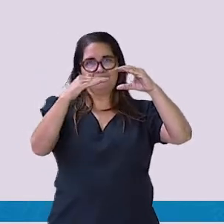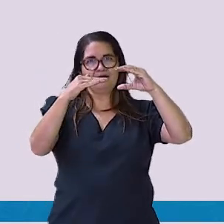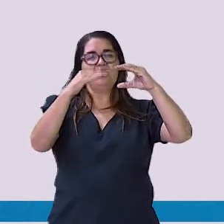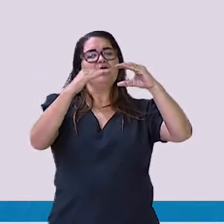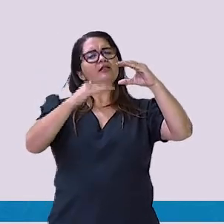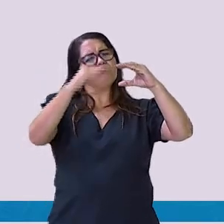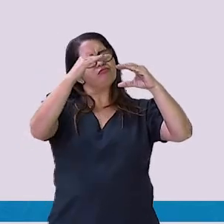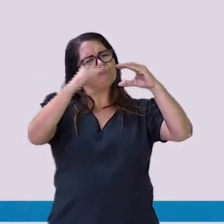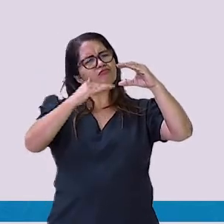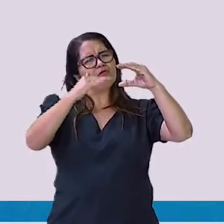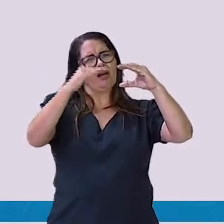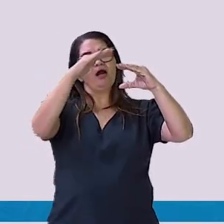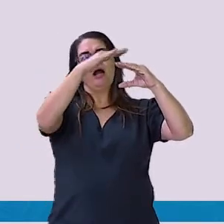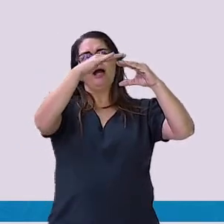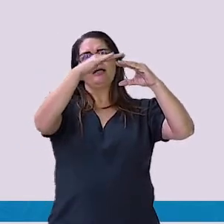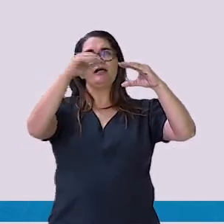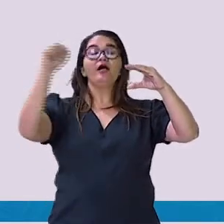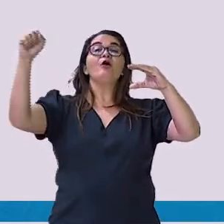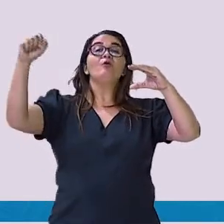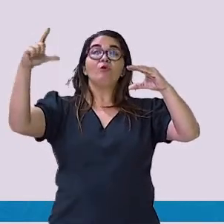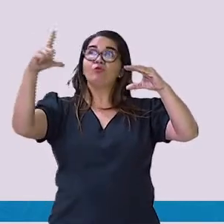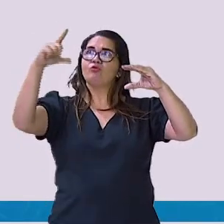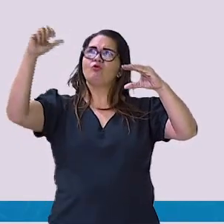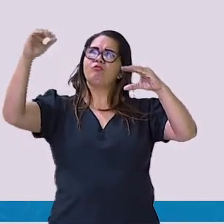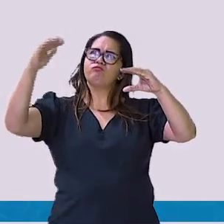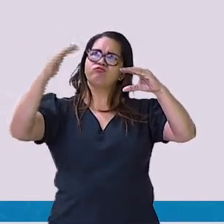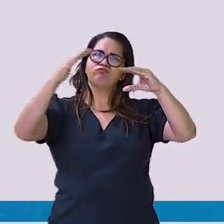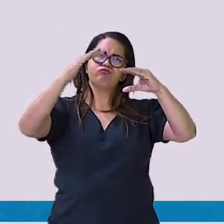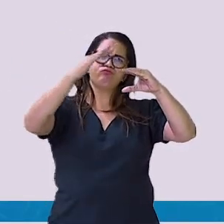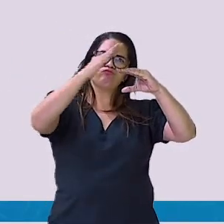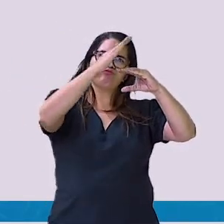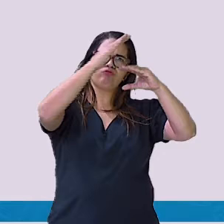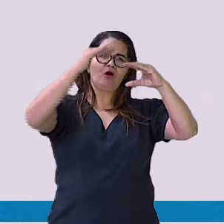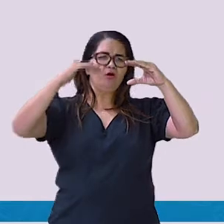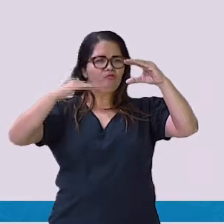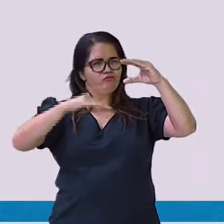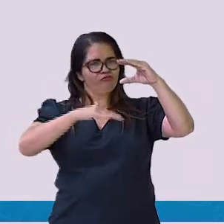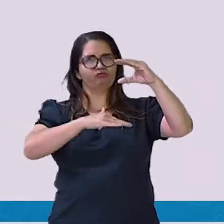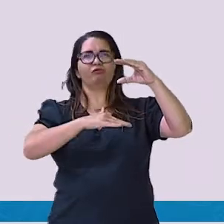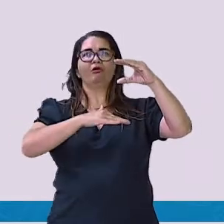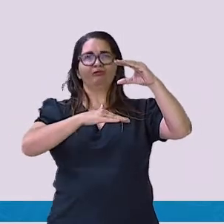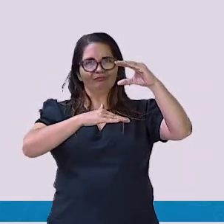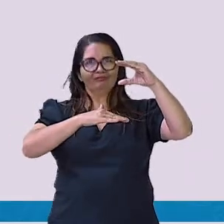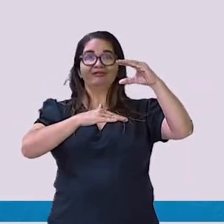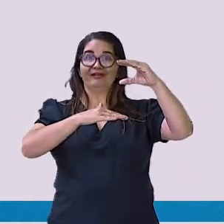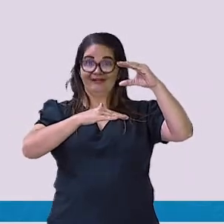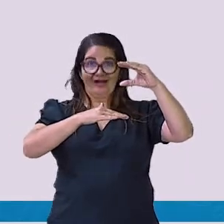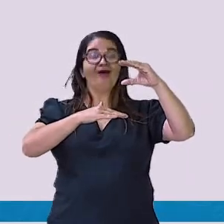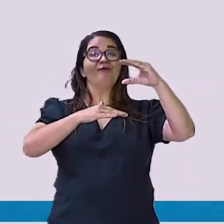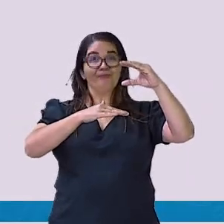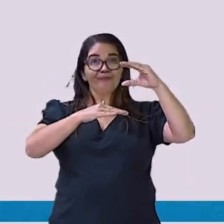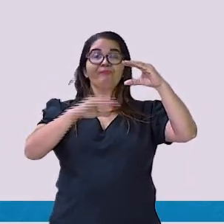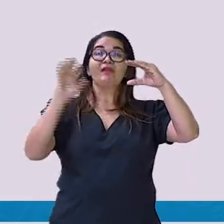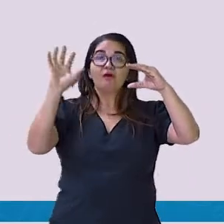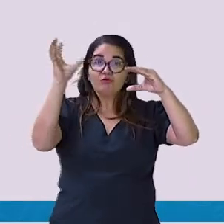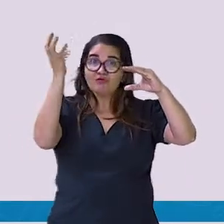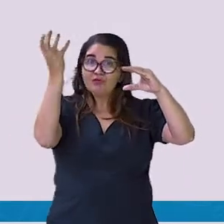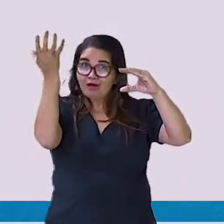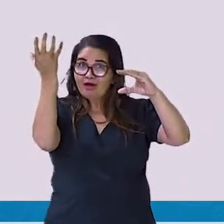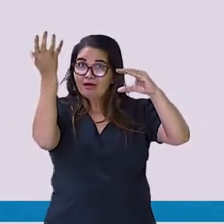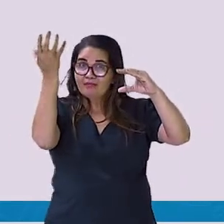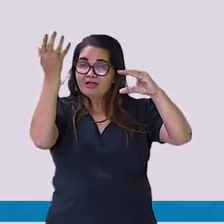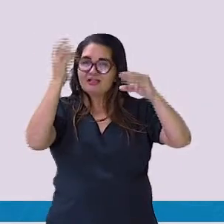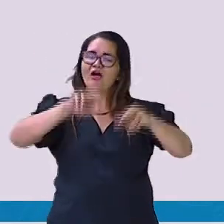vai ter climas aqui na América que vão ser muito parecidos com